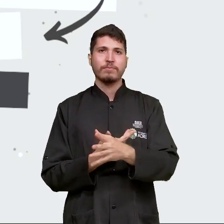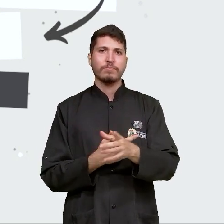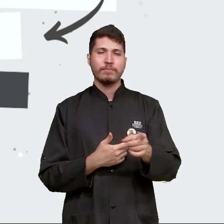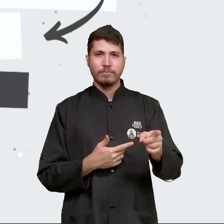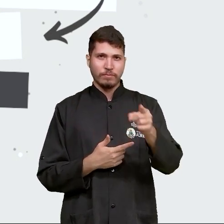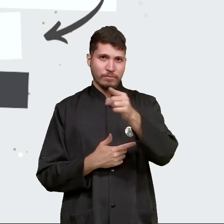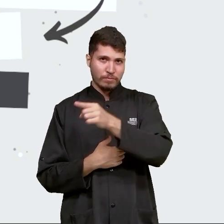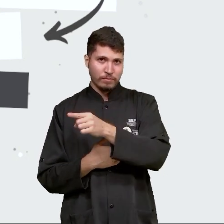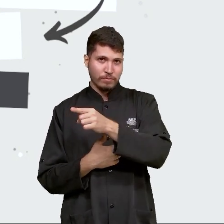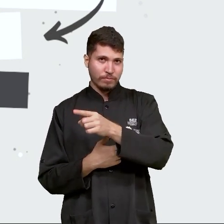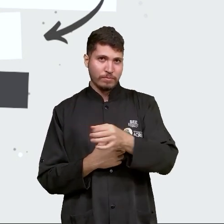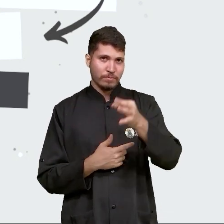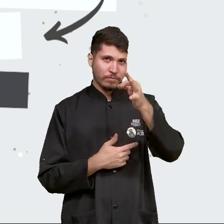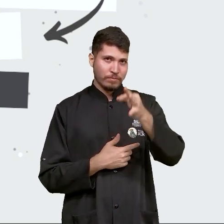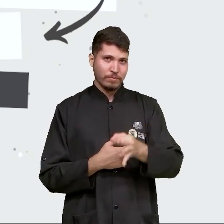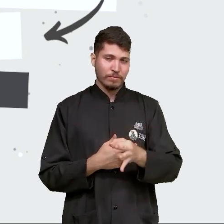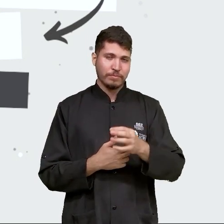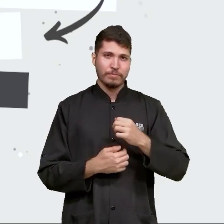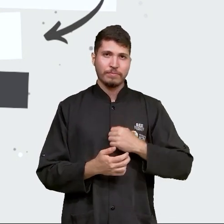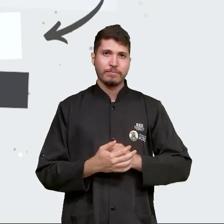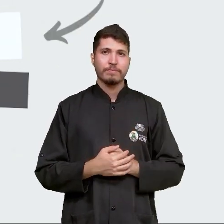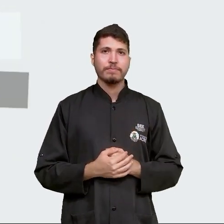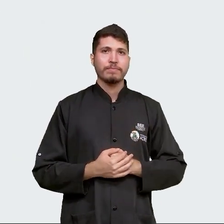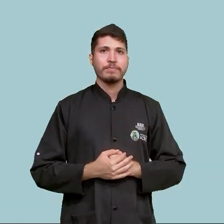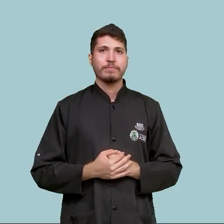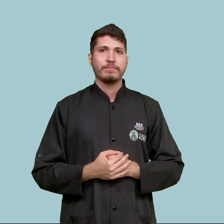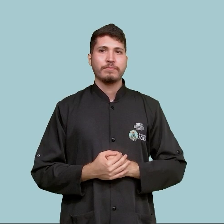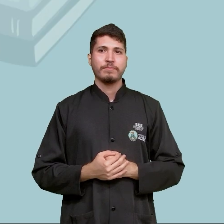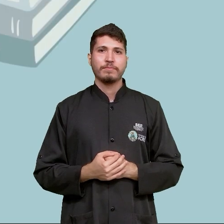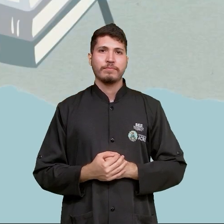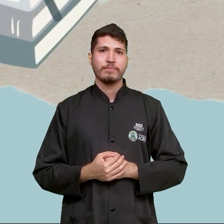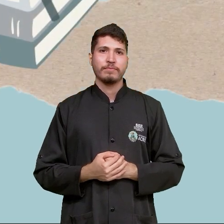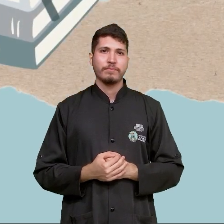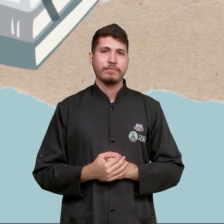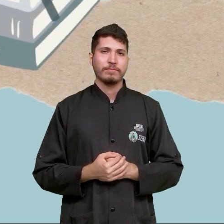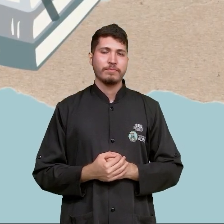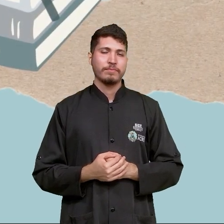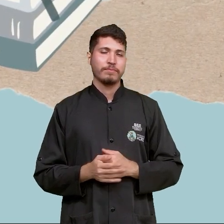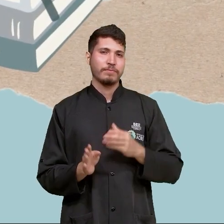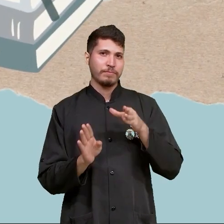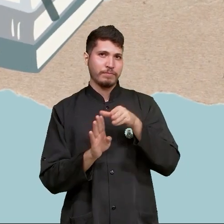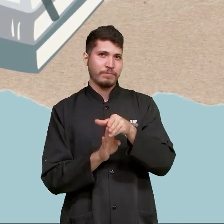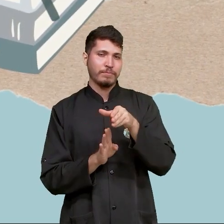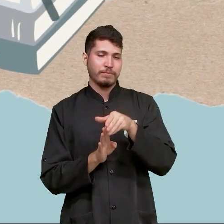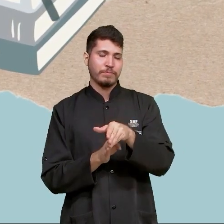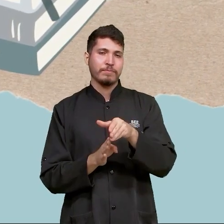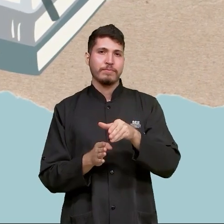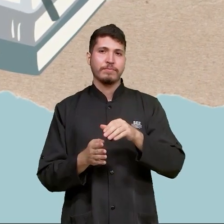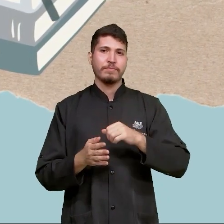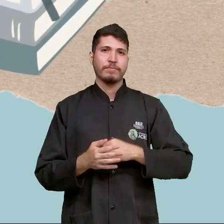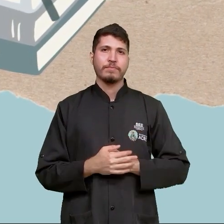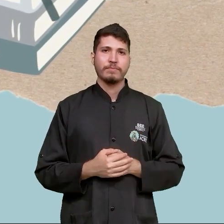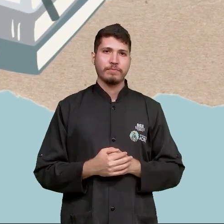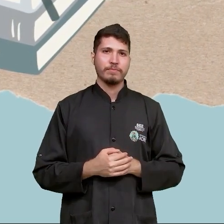que vocês acertaram. Então, vamos aí, olha, as orientações. Nós falamos sobre pré-história e